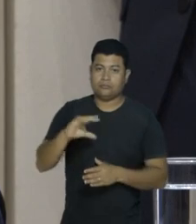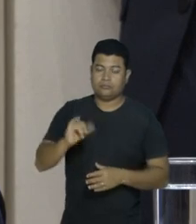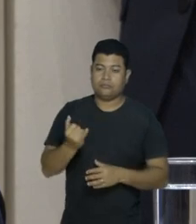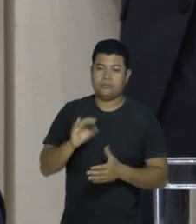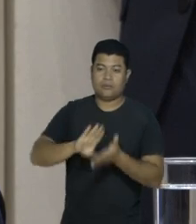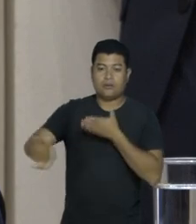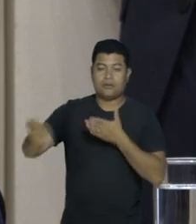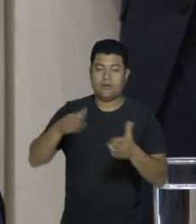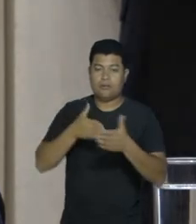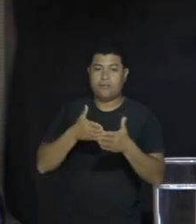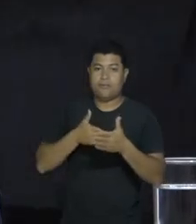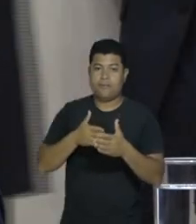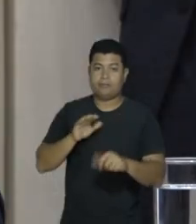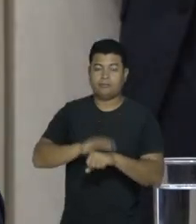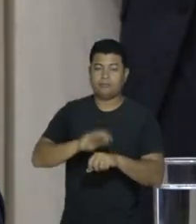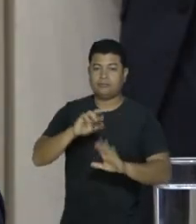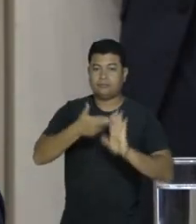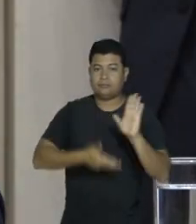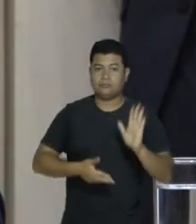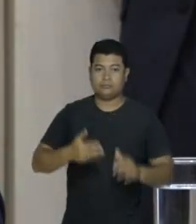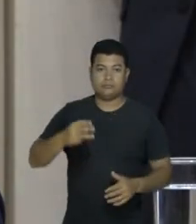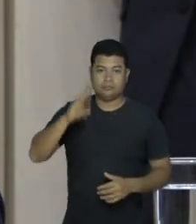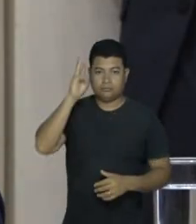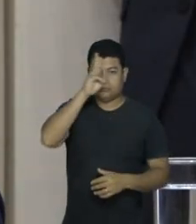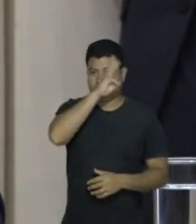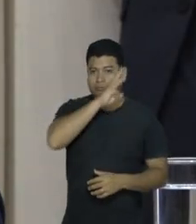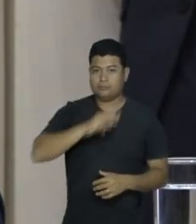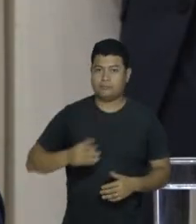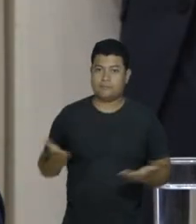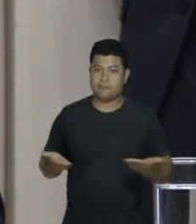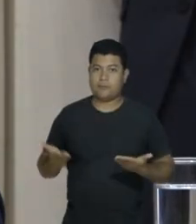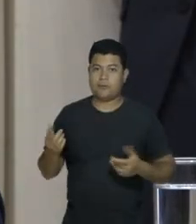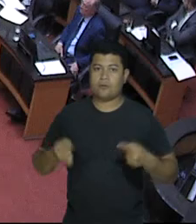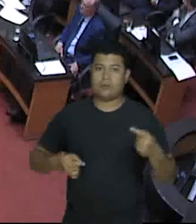Relator deputado Volney Weber, em discussão.